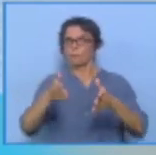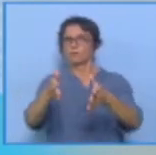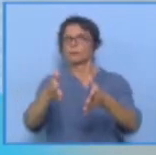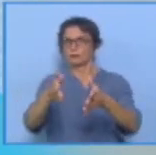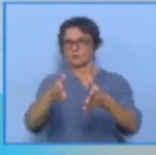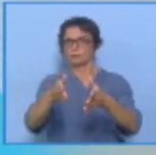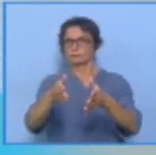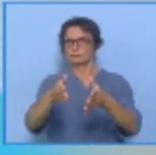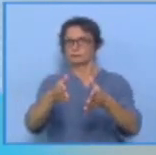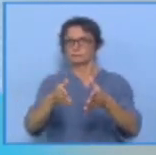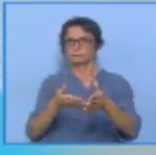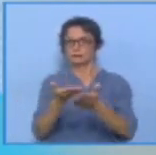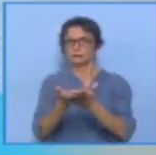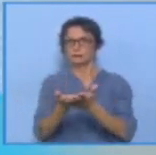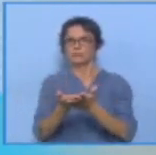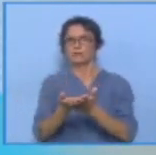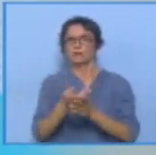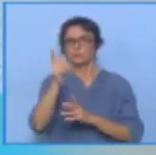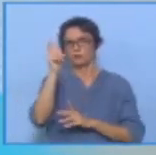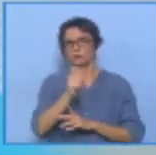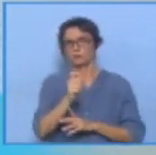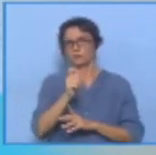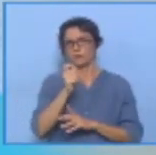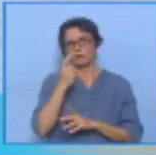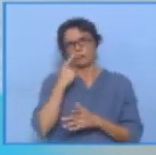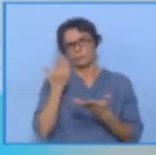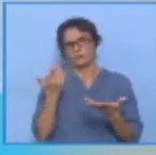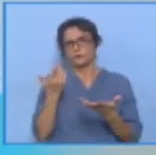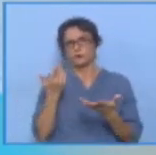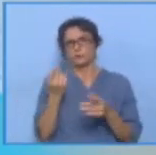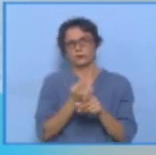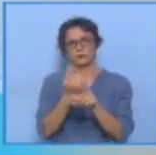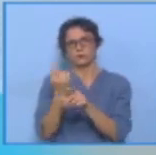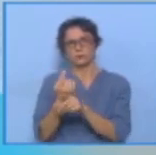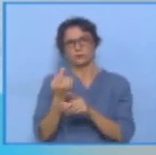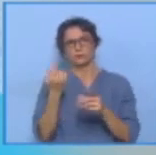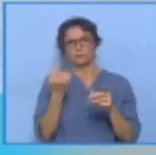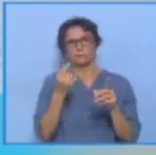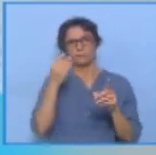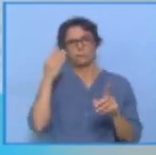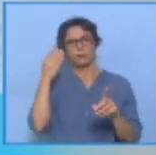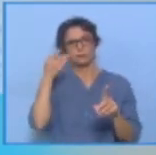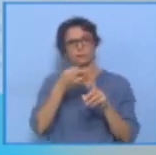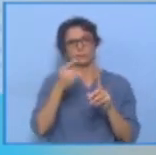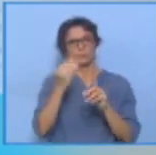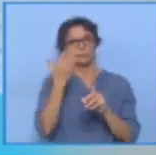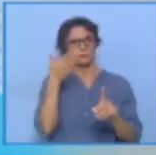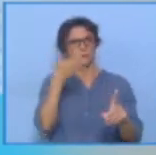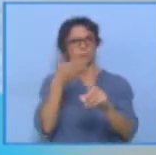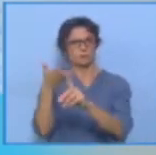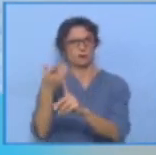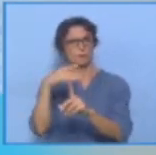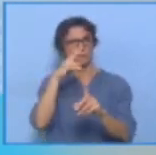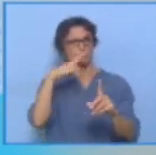já tradicionalmente nas comunidades católicas, com muitas iniciativas dedicadas às missões, mas talvez com um outro olhar e com